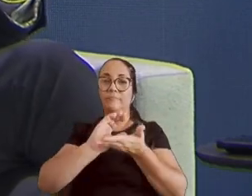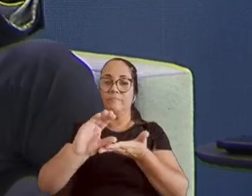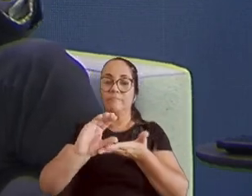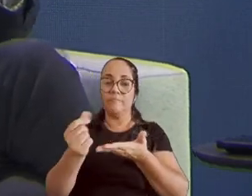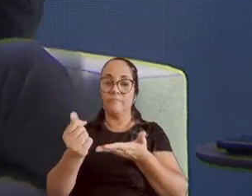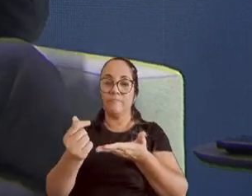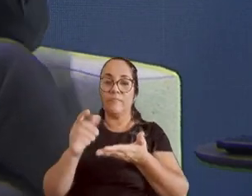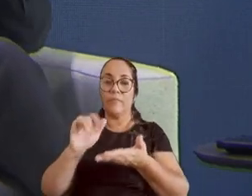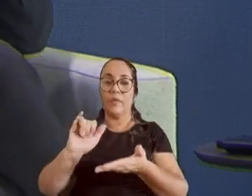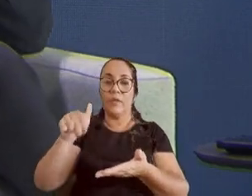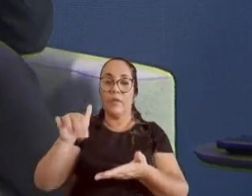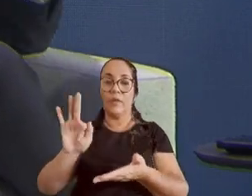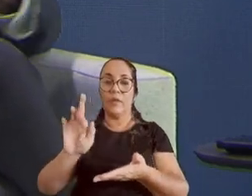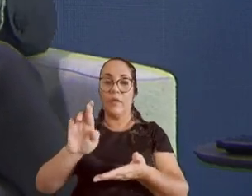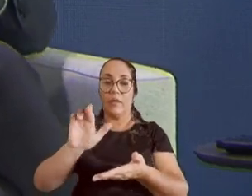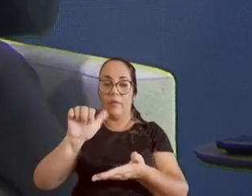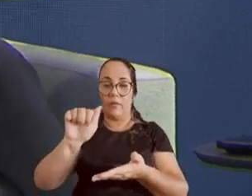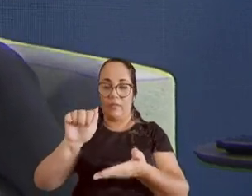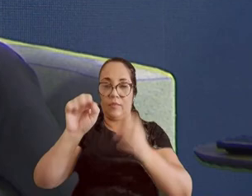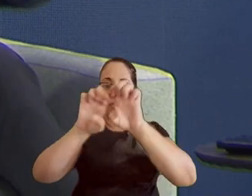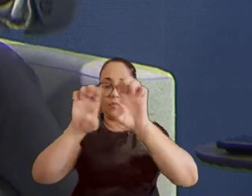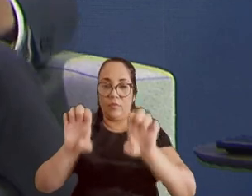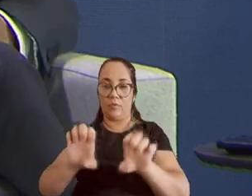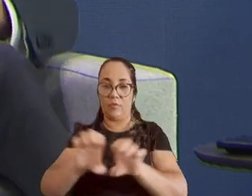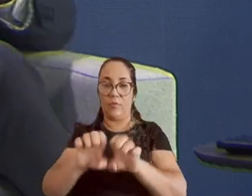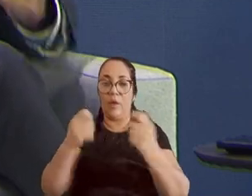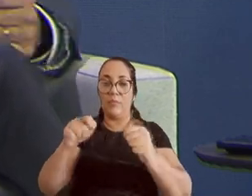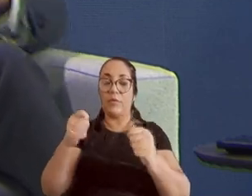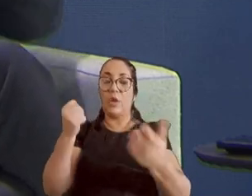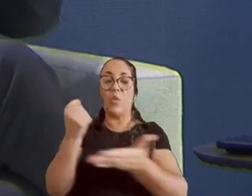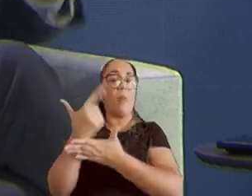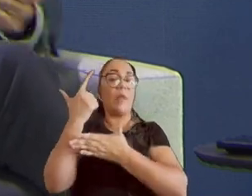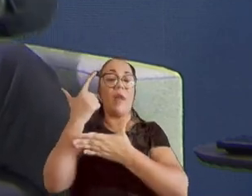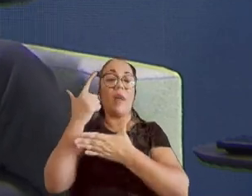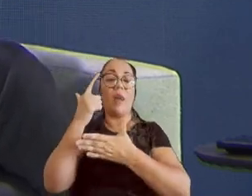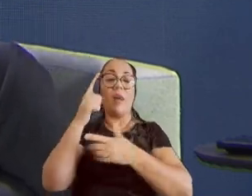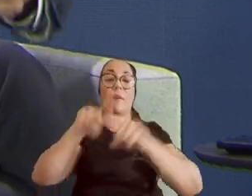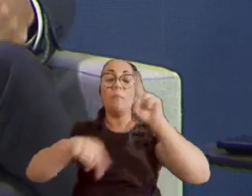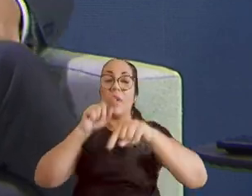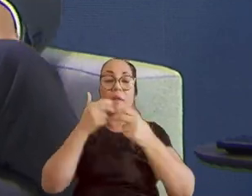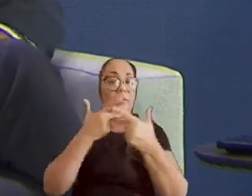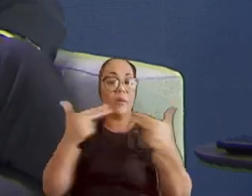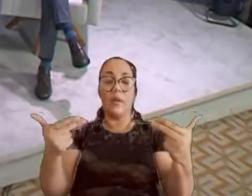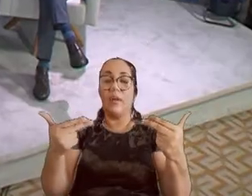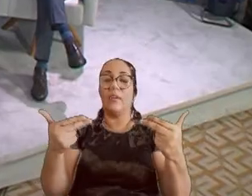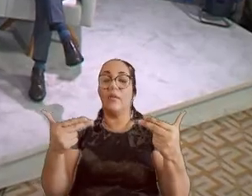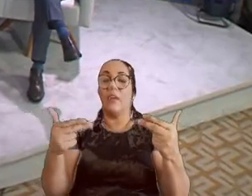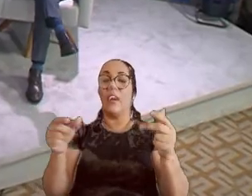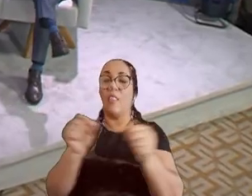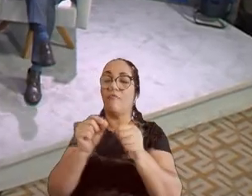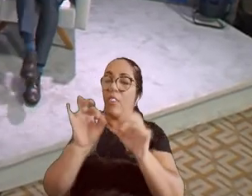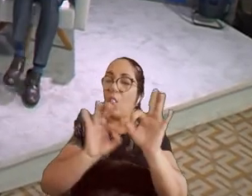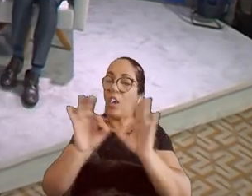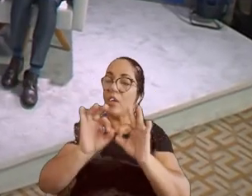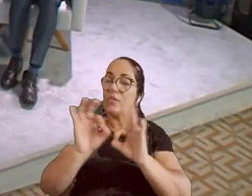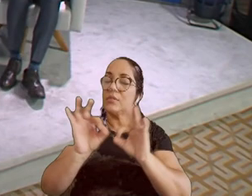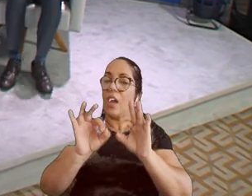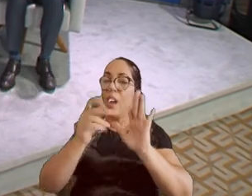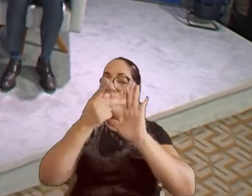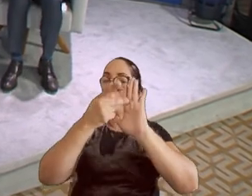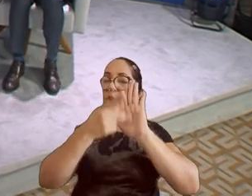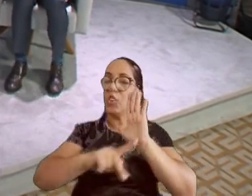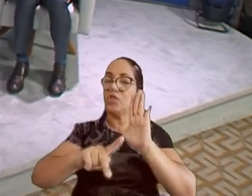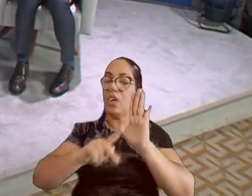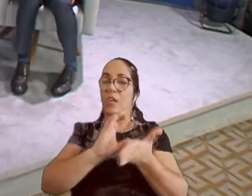né ele teve que comprar material desenvolver fazer projeto financiar mas o que permite que